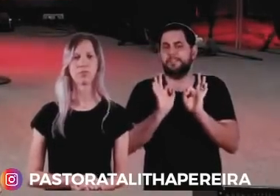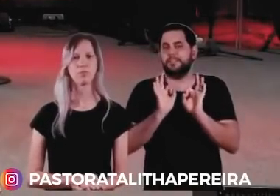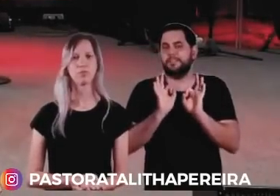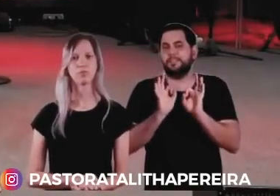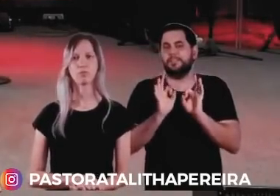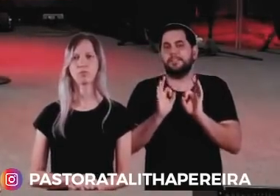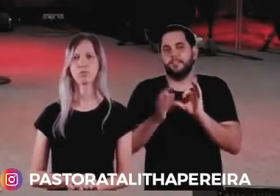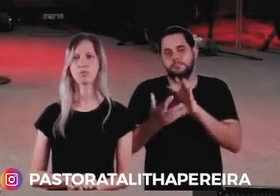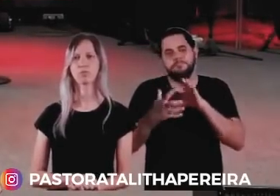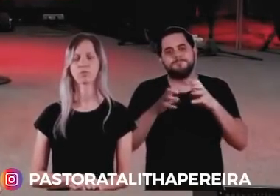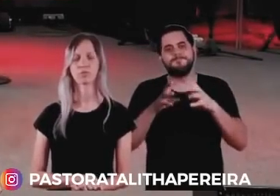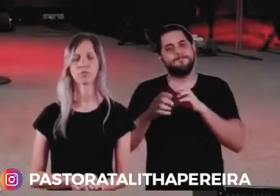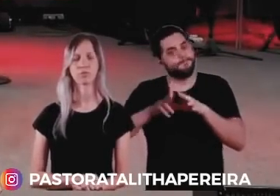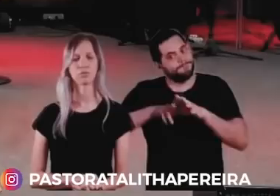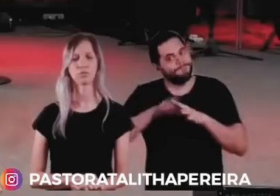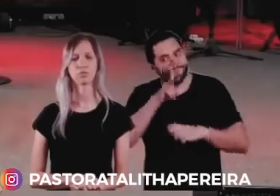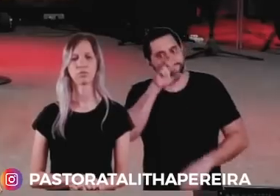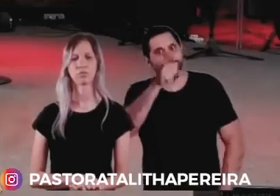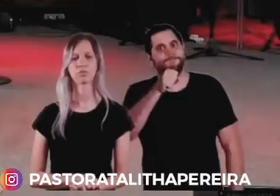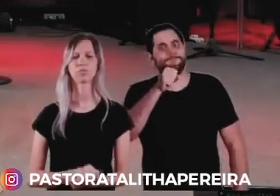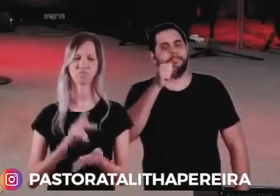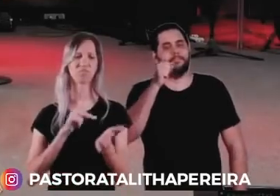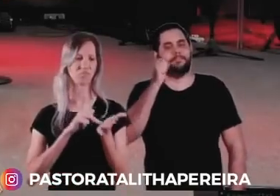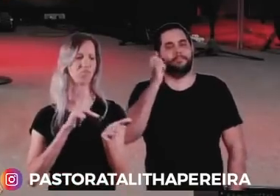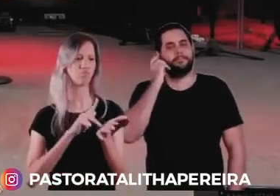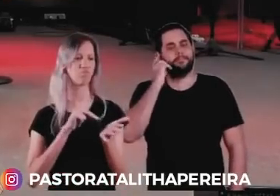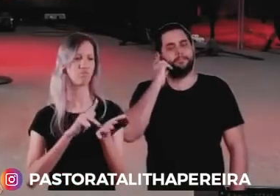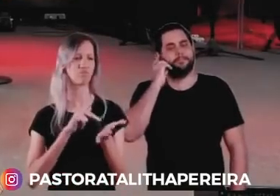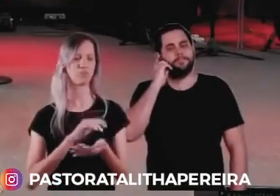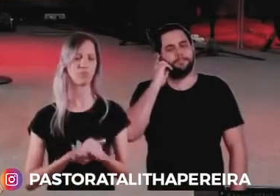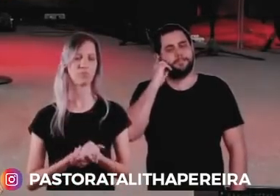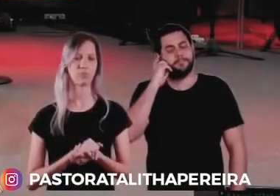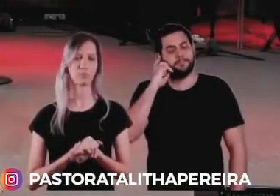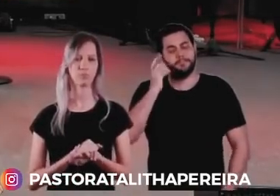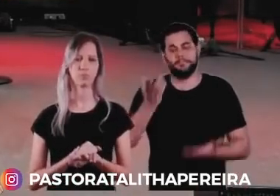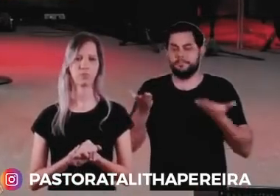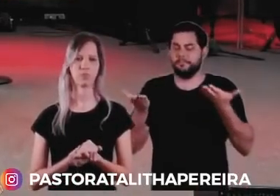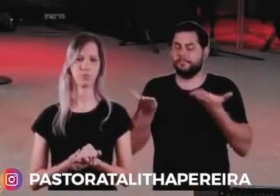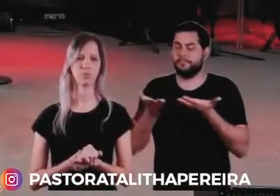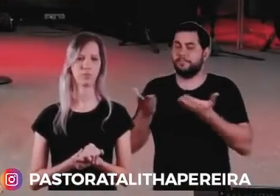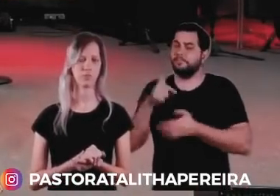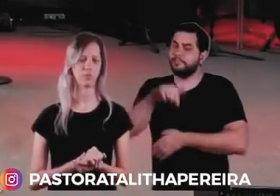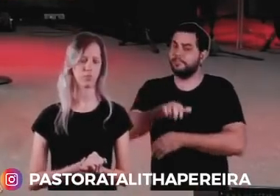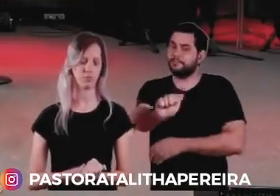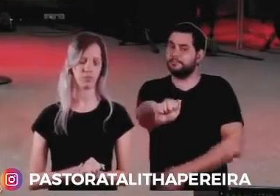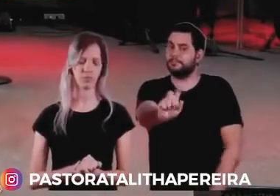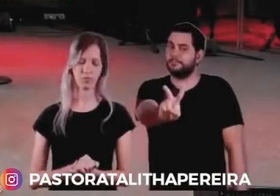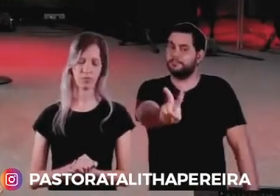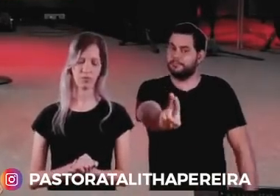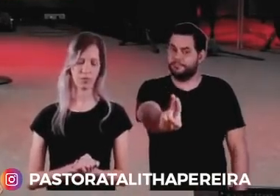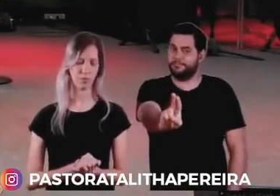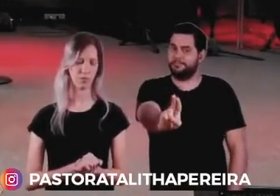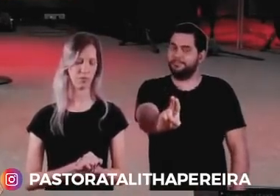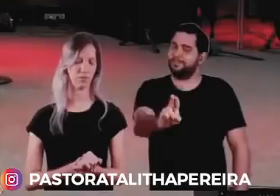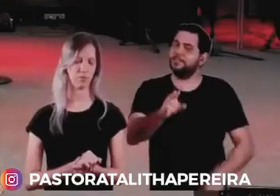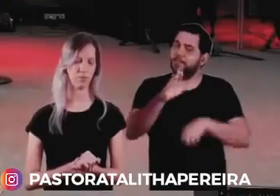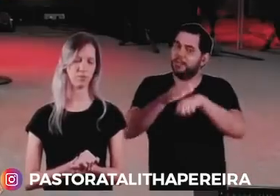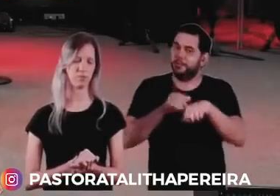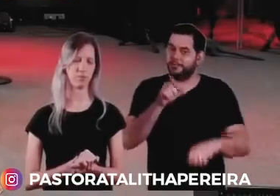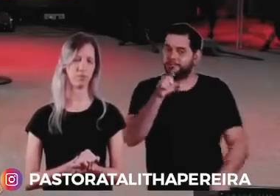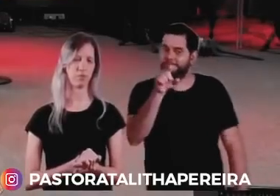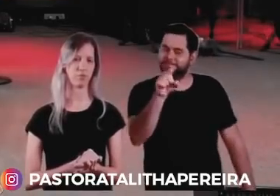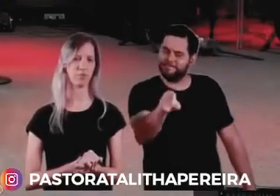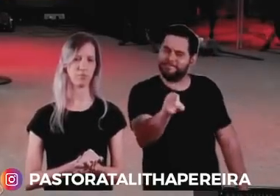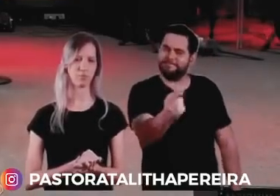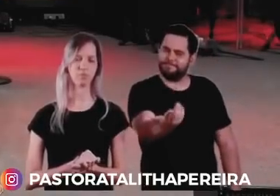um pouco mais forte. É verdade. E hoje, nesse Amor a Dois, nós te convidamos